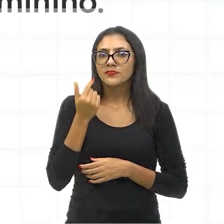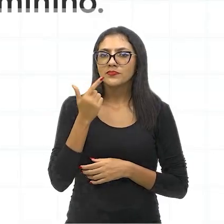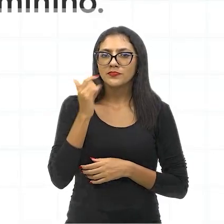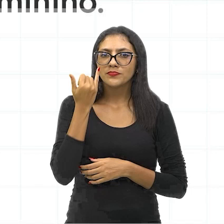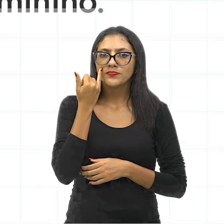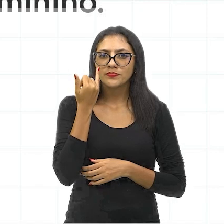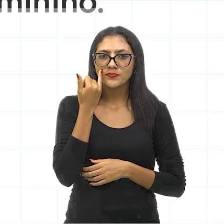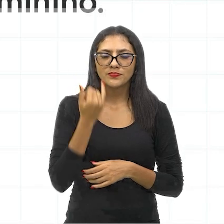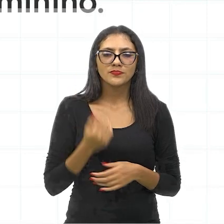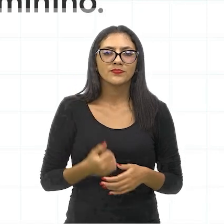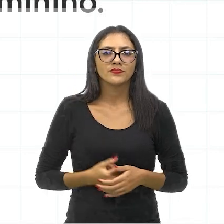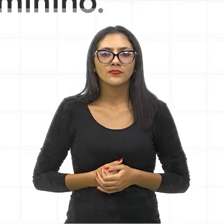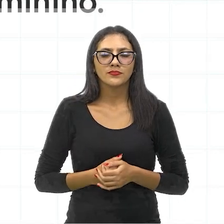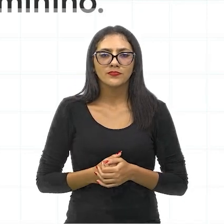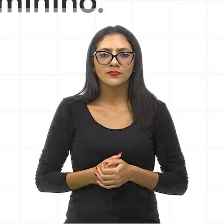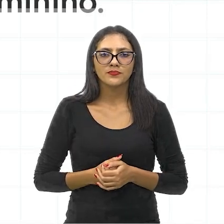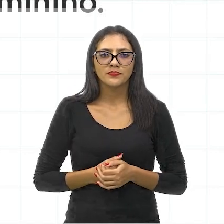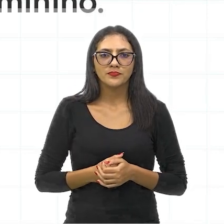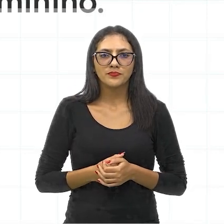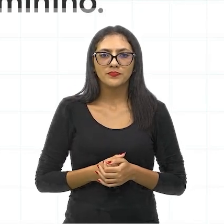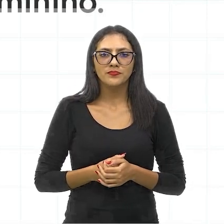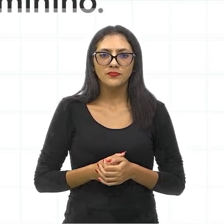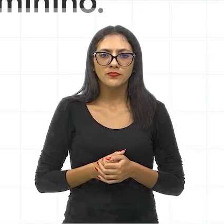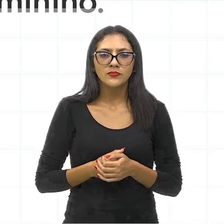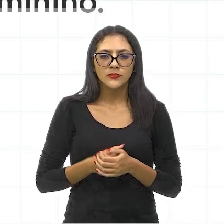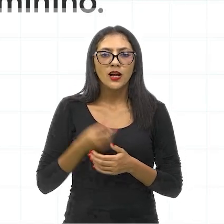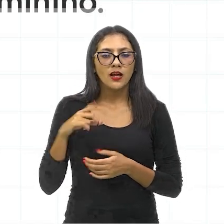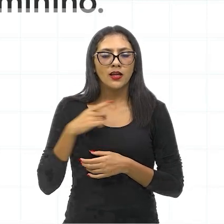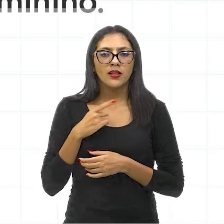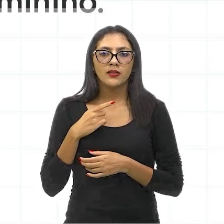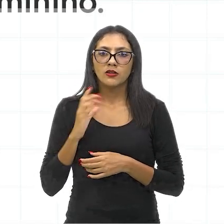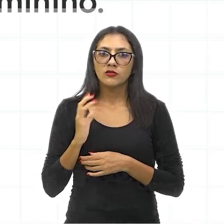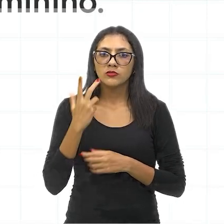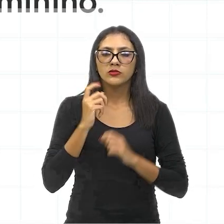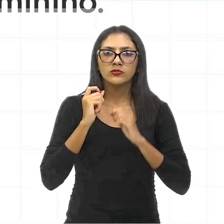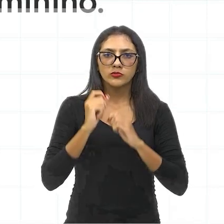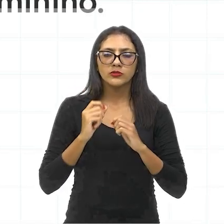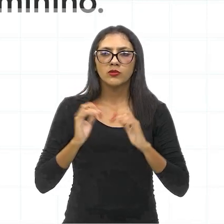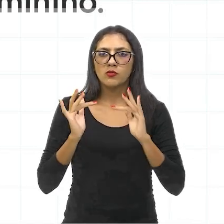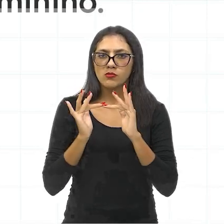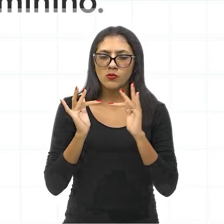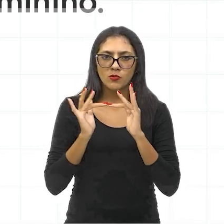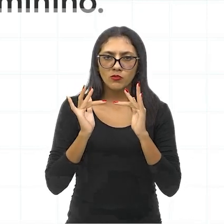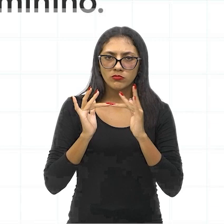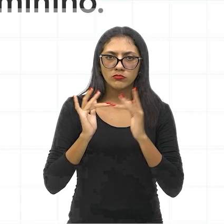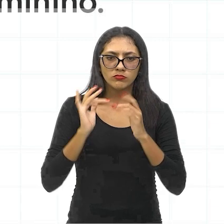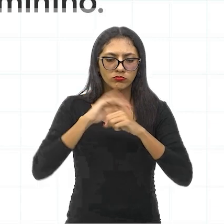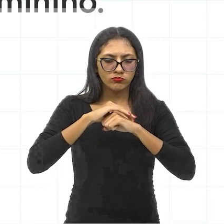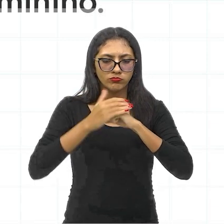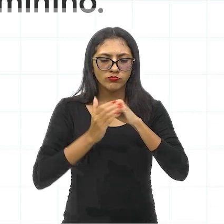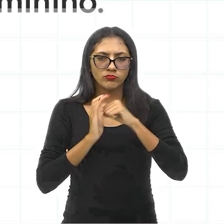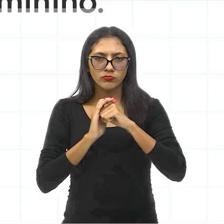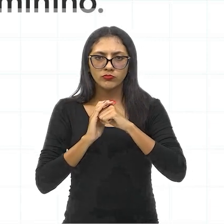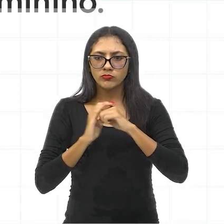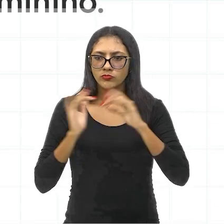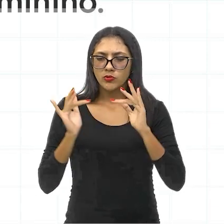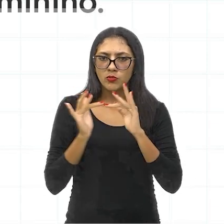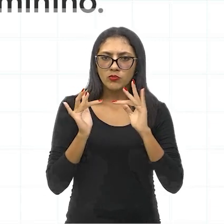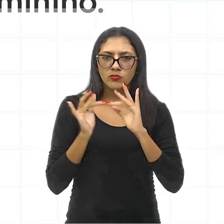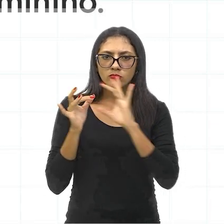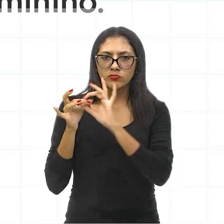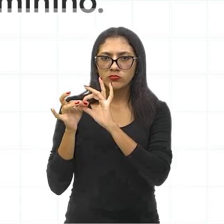fertilização. A fertilização inicia quando ocorre a fusão das membranas dos gametas e a secreção